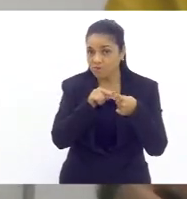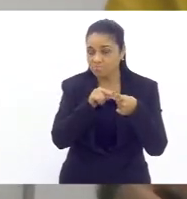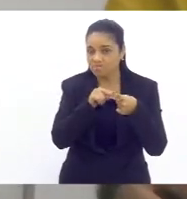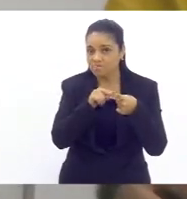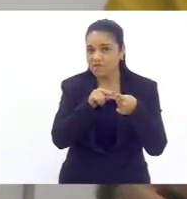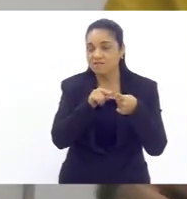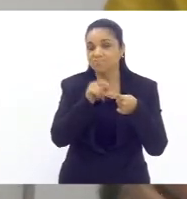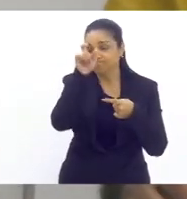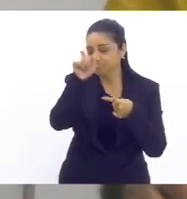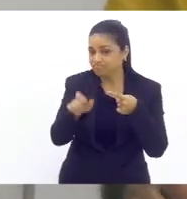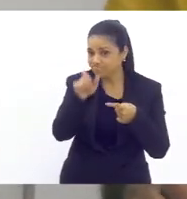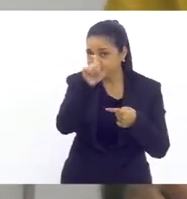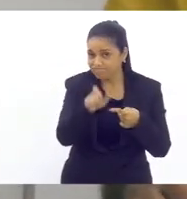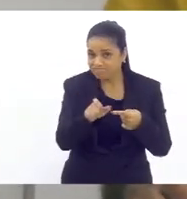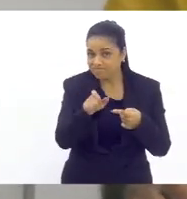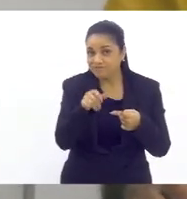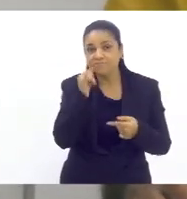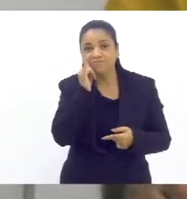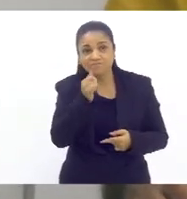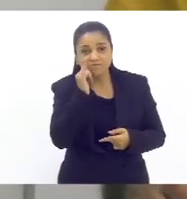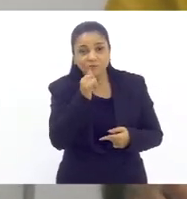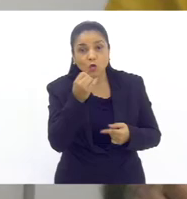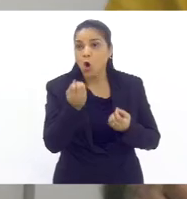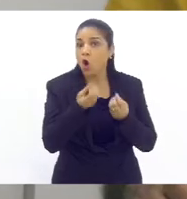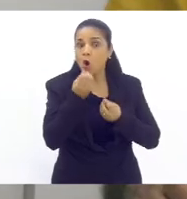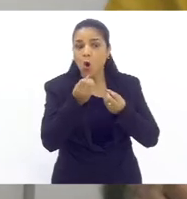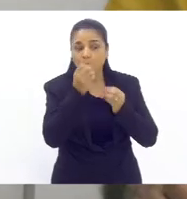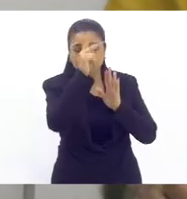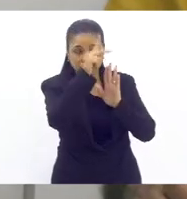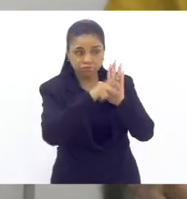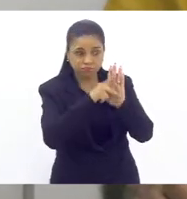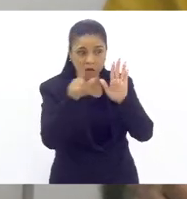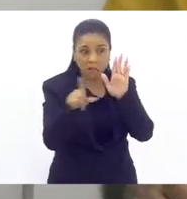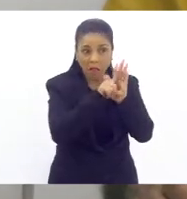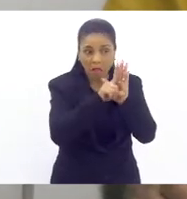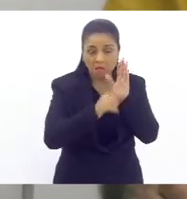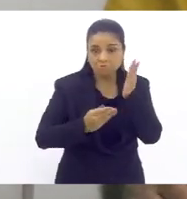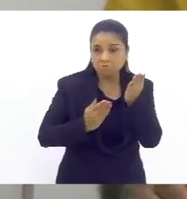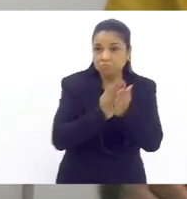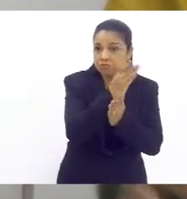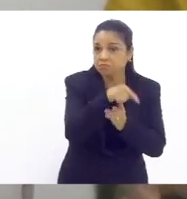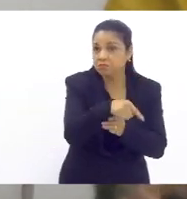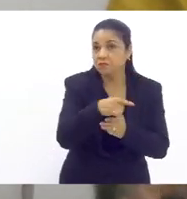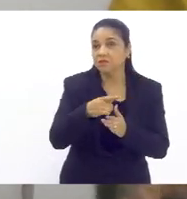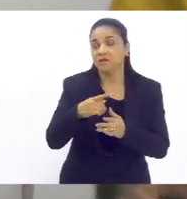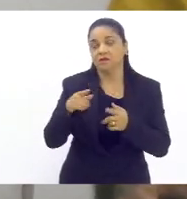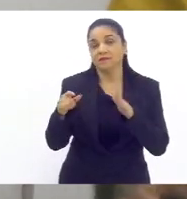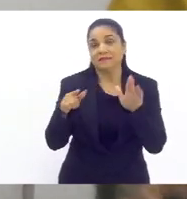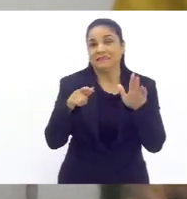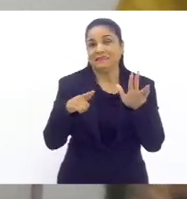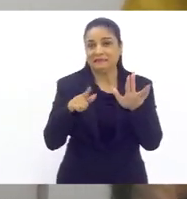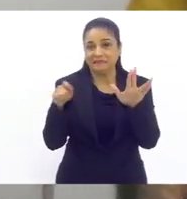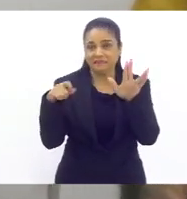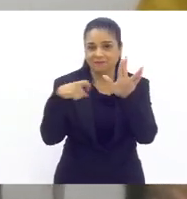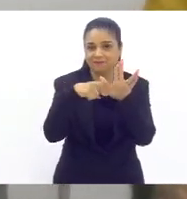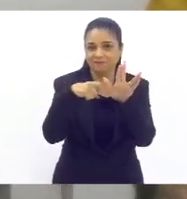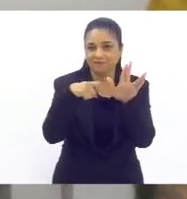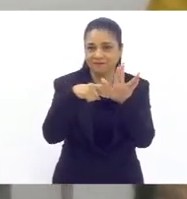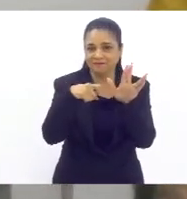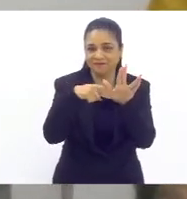pessoal como é que eu consegui aprovar a lei da cannabis medicinal Eu sabia que o governador ia vetar e vetor